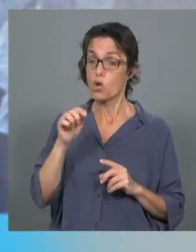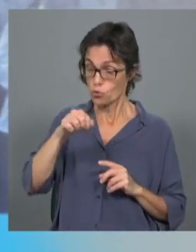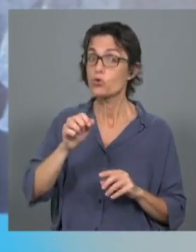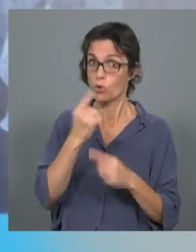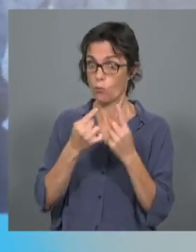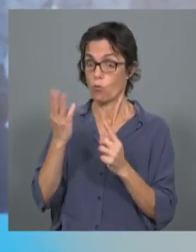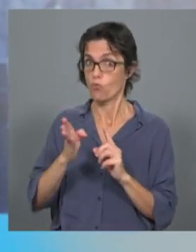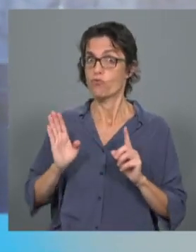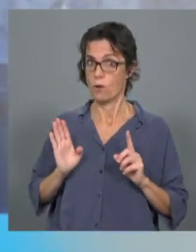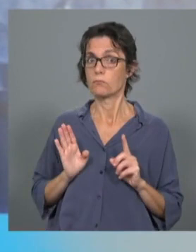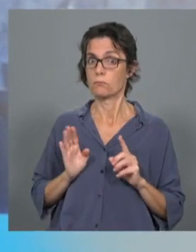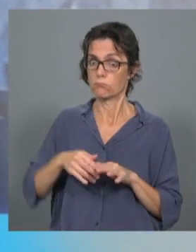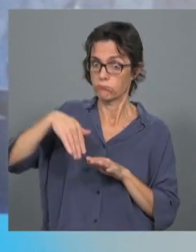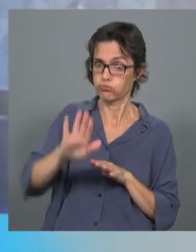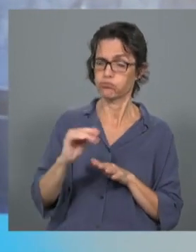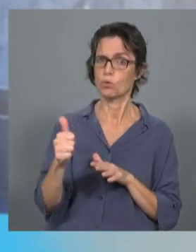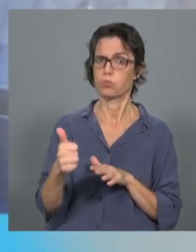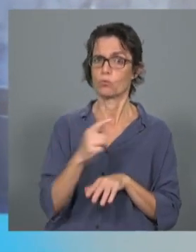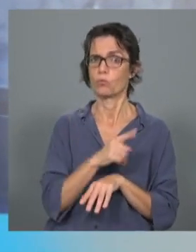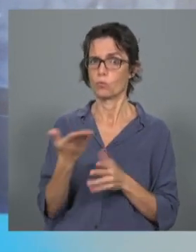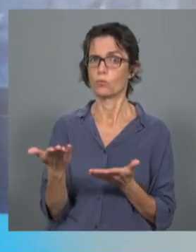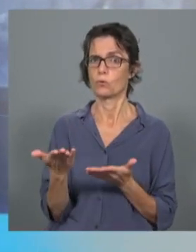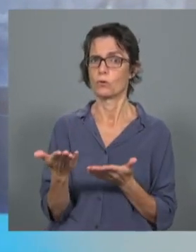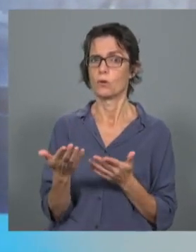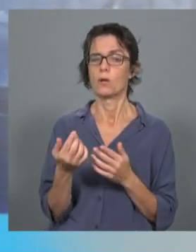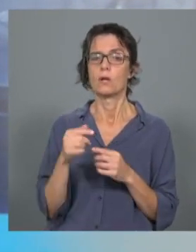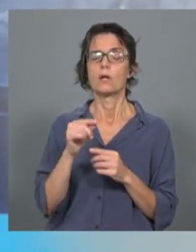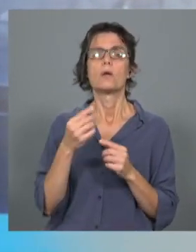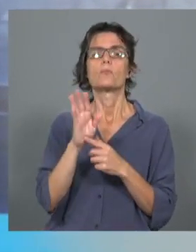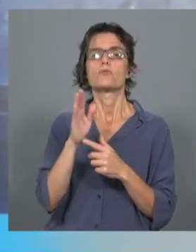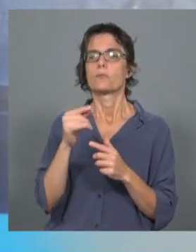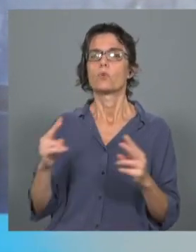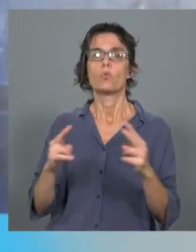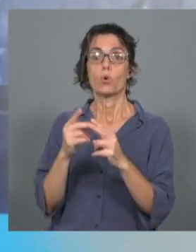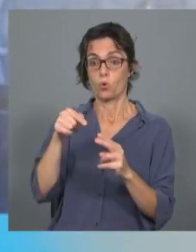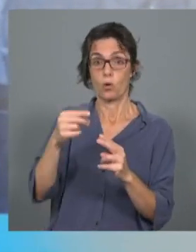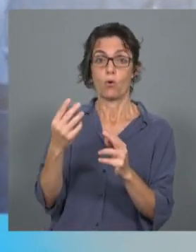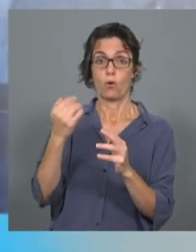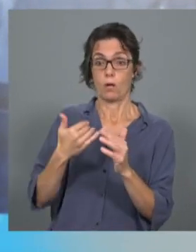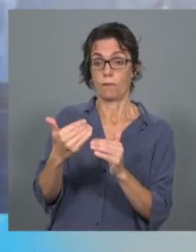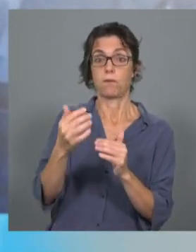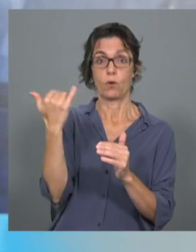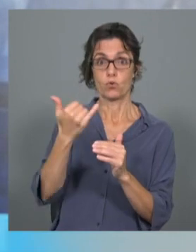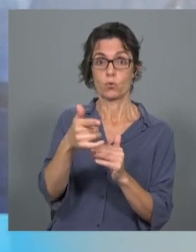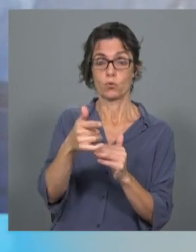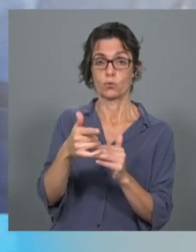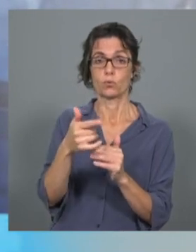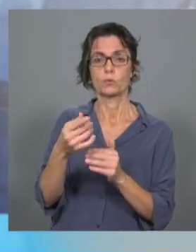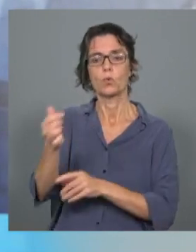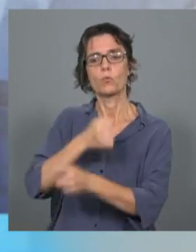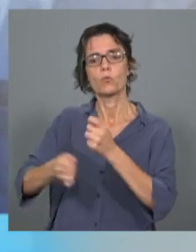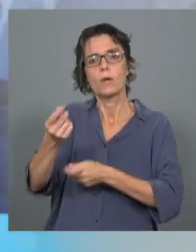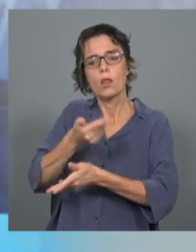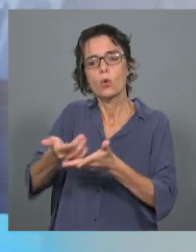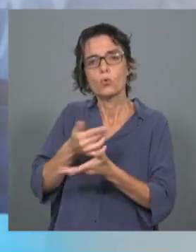Aliás, no encontro este segundo, já é o segundo, portanto, o movimento de economia de Francisco, até para